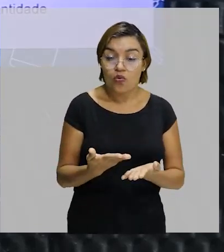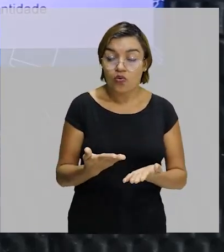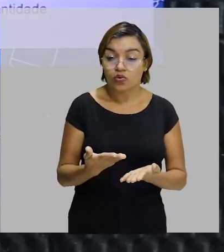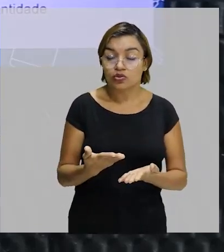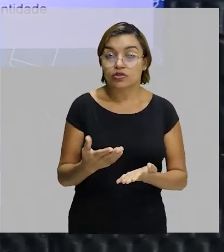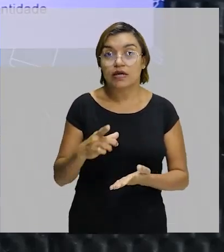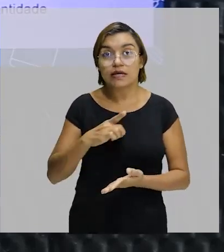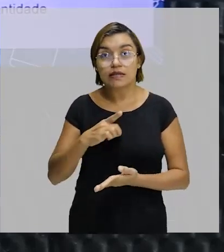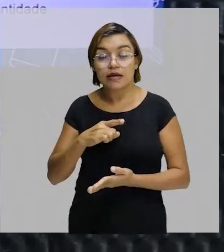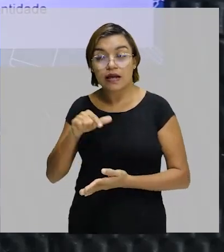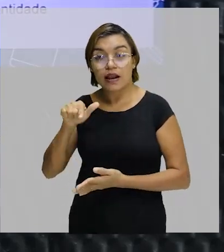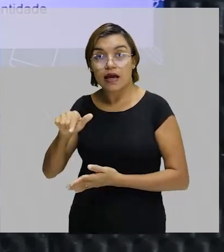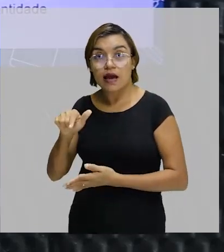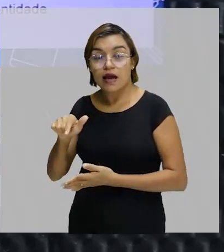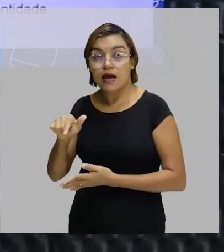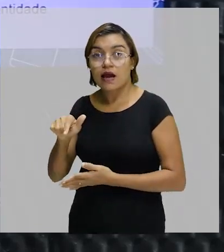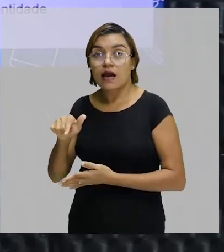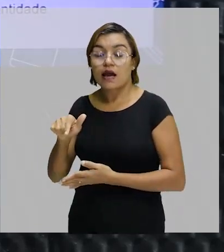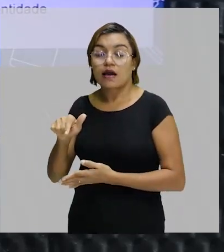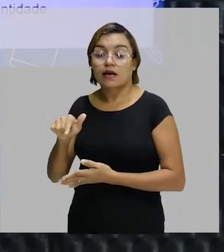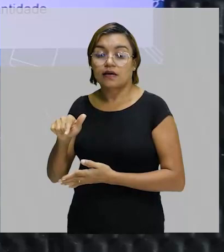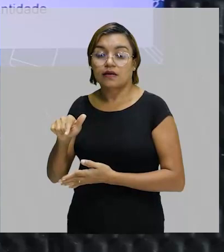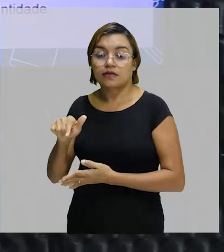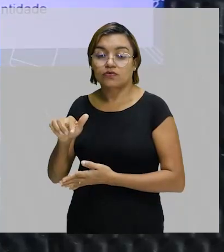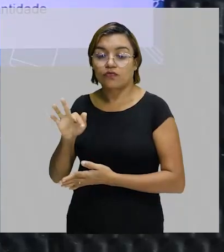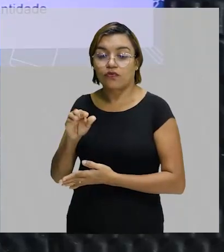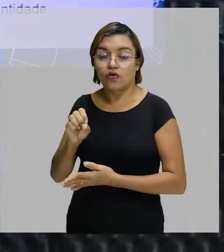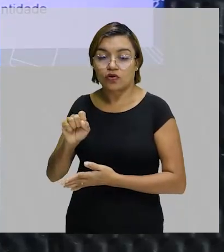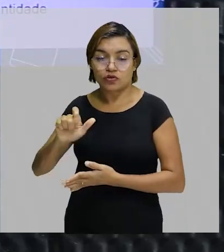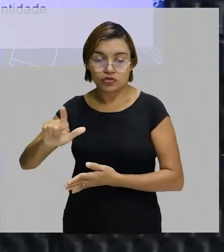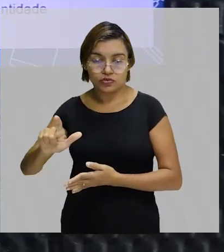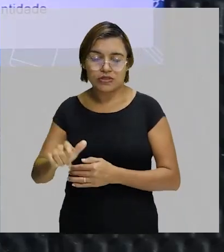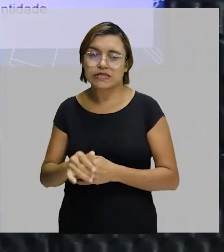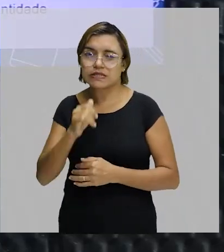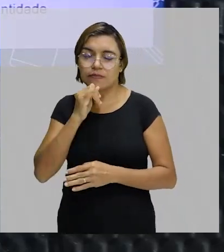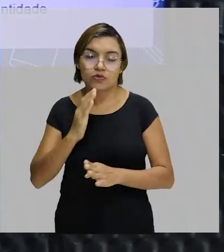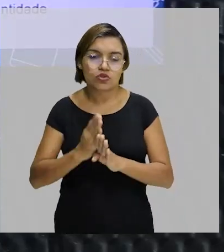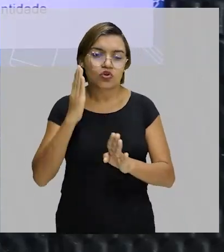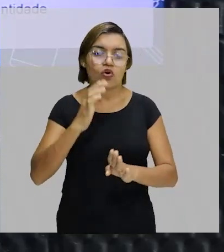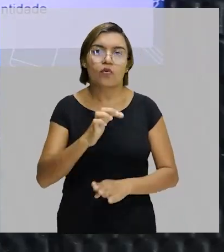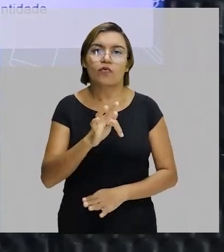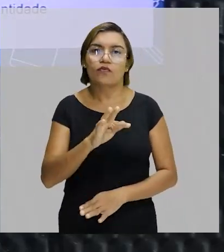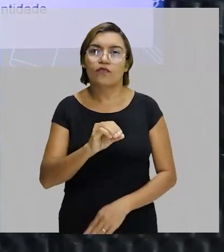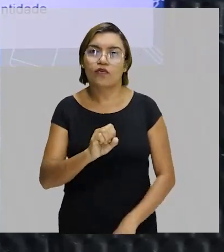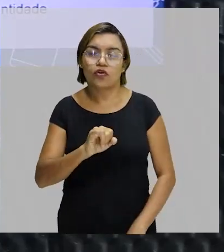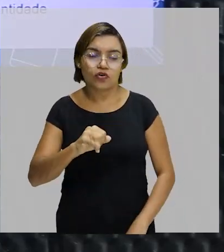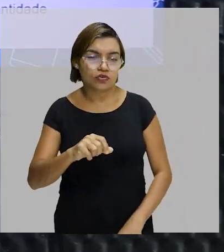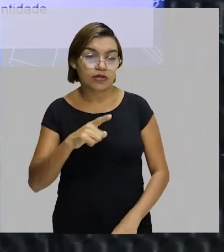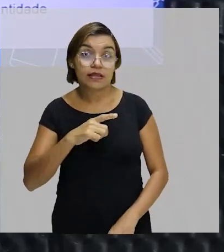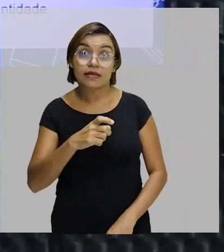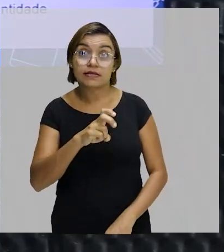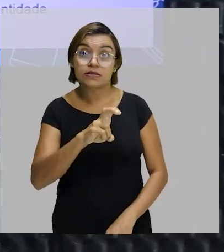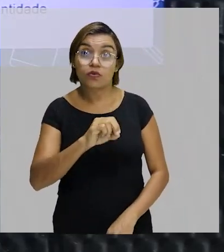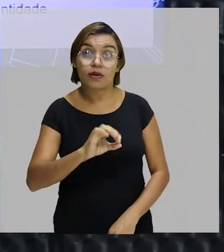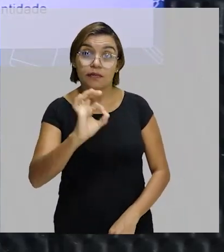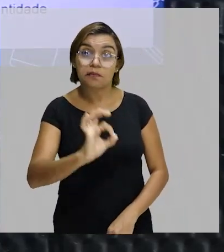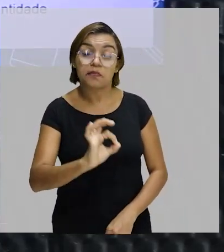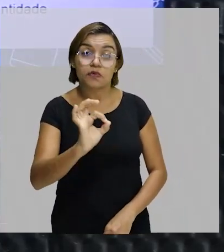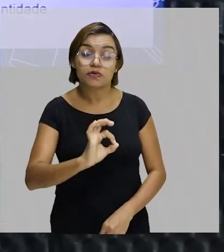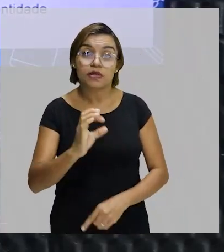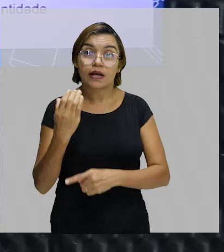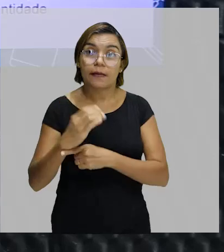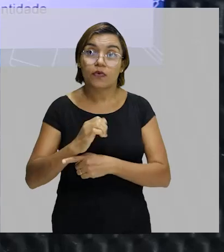que conhecemos. Ou seja, se a gente descobre um fóssil e percebe que ele apresenta 50% de